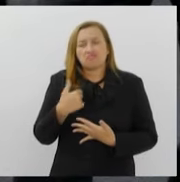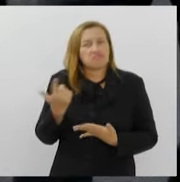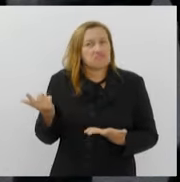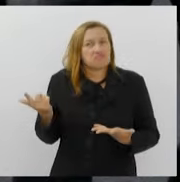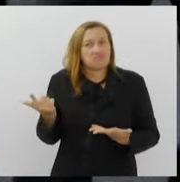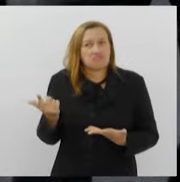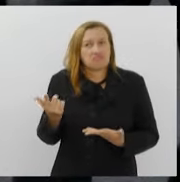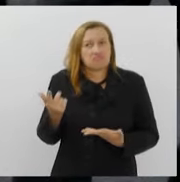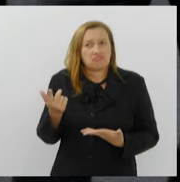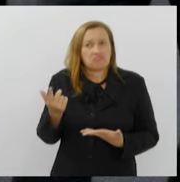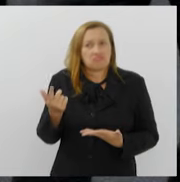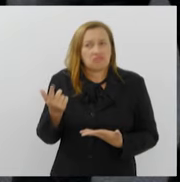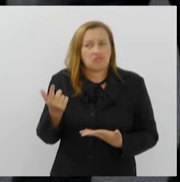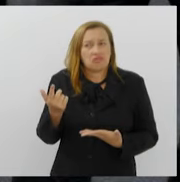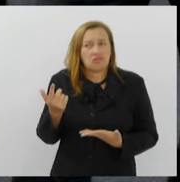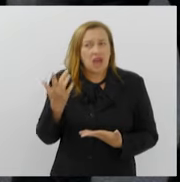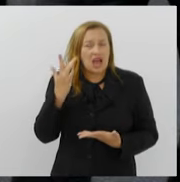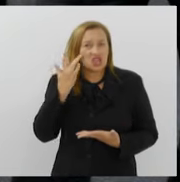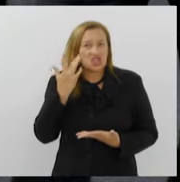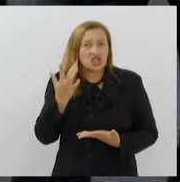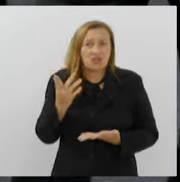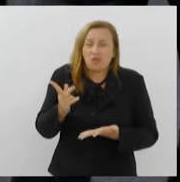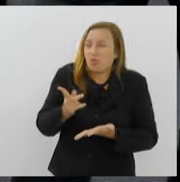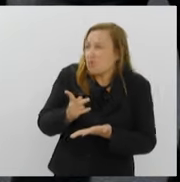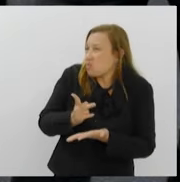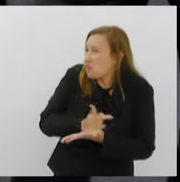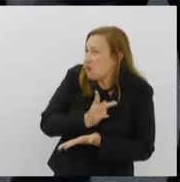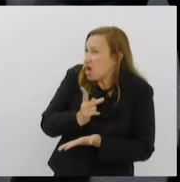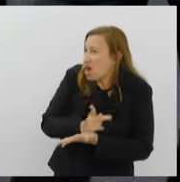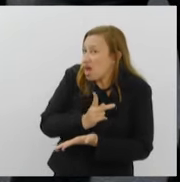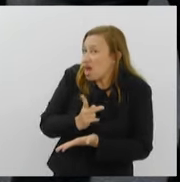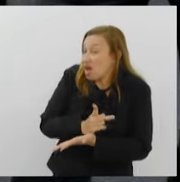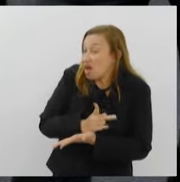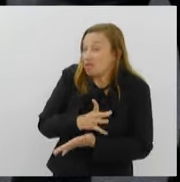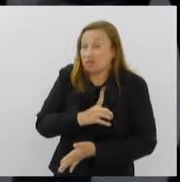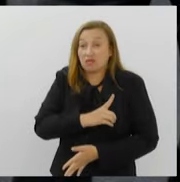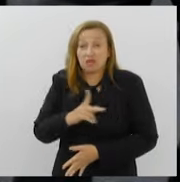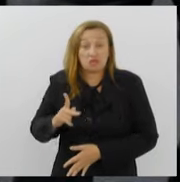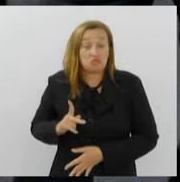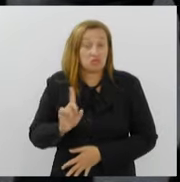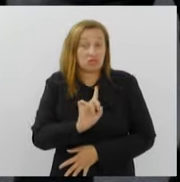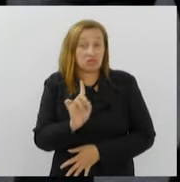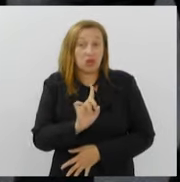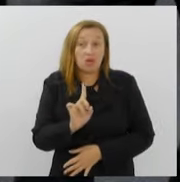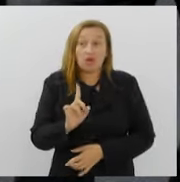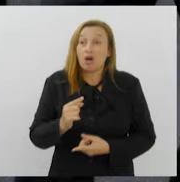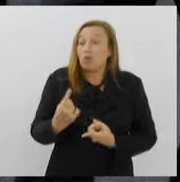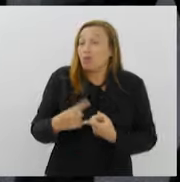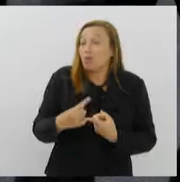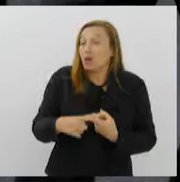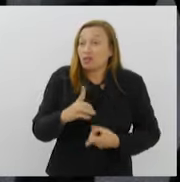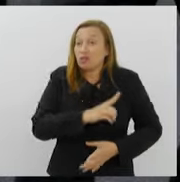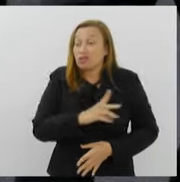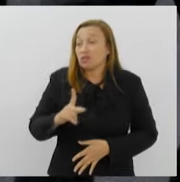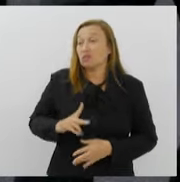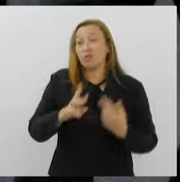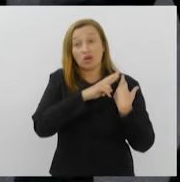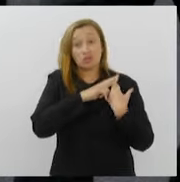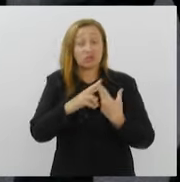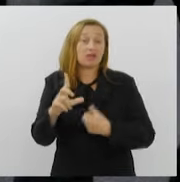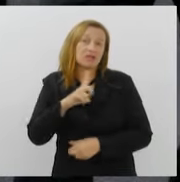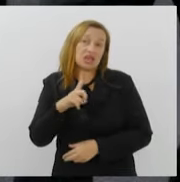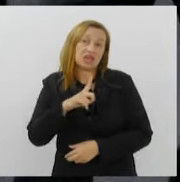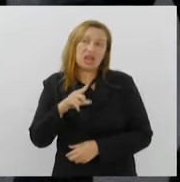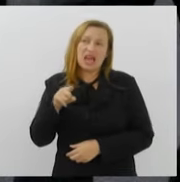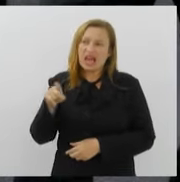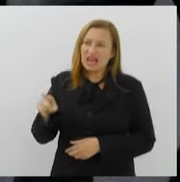convencer que foi um erro, foi um lapso do defensor público, Até porque o defensor público tem responsabilidade, ele não está ali à